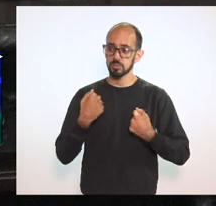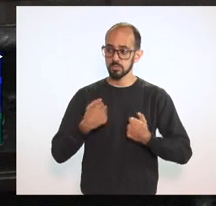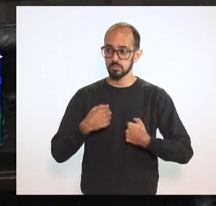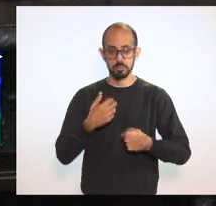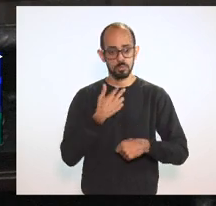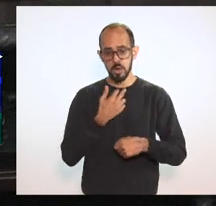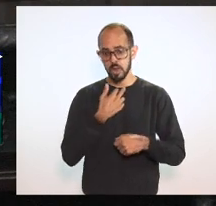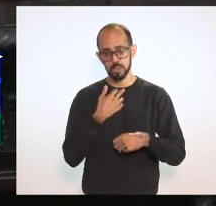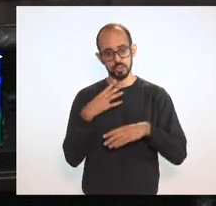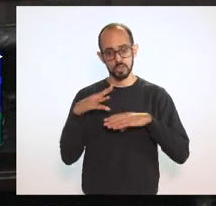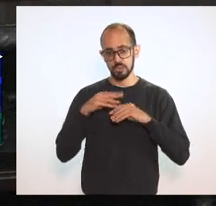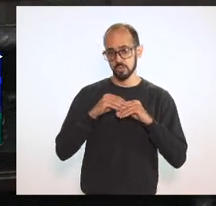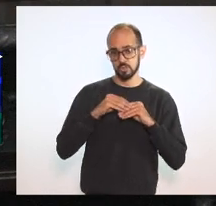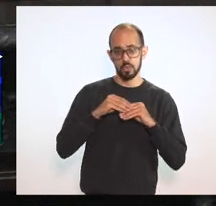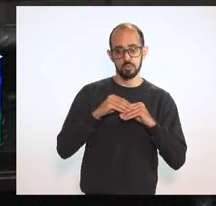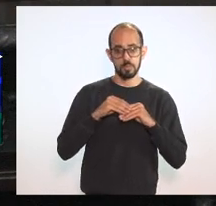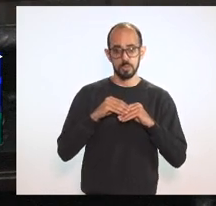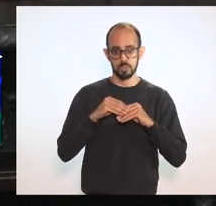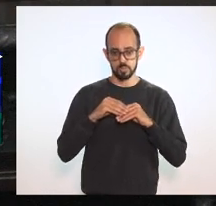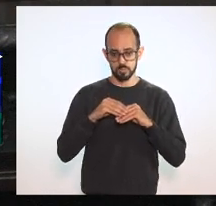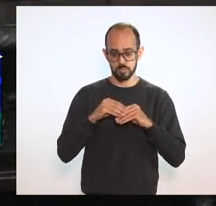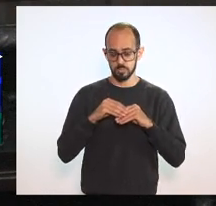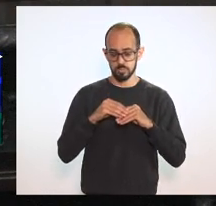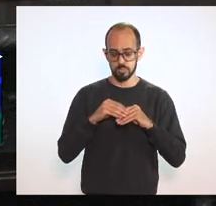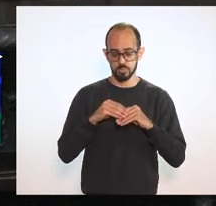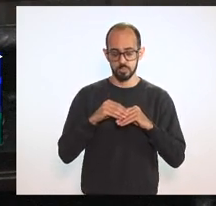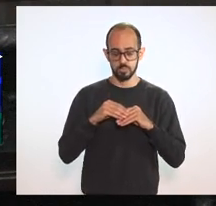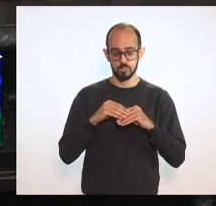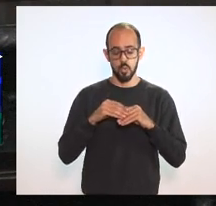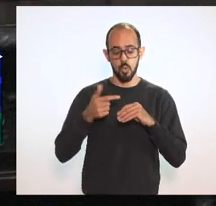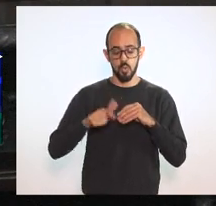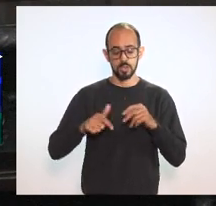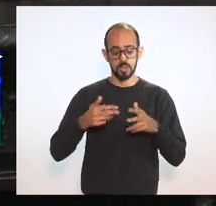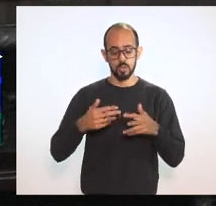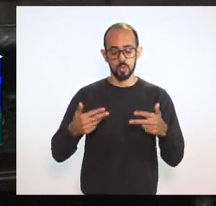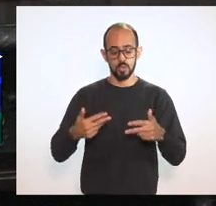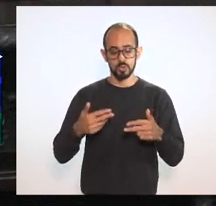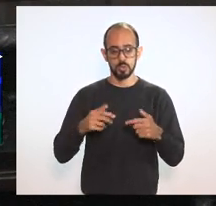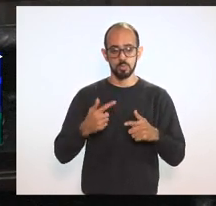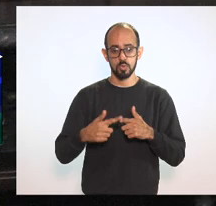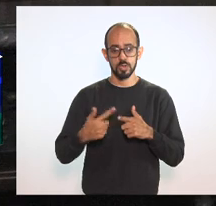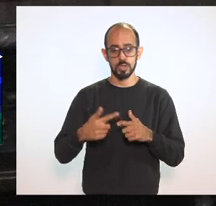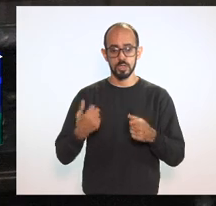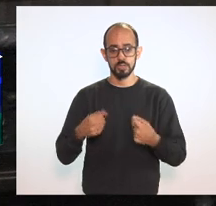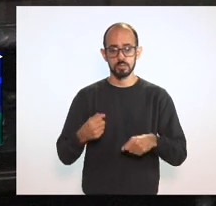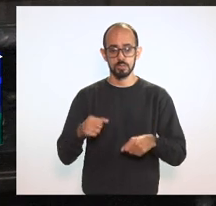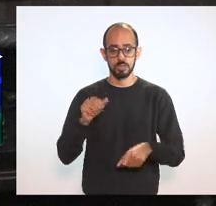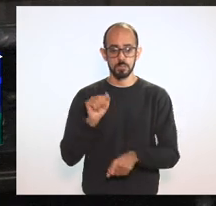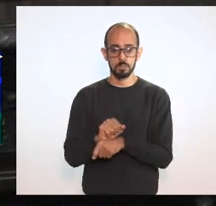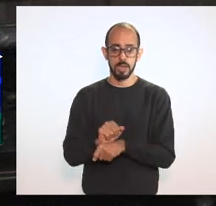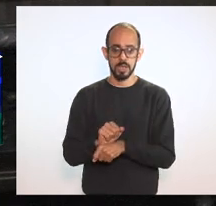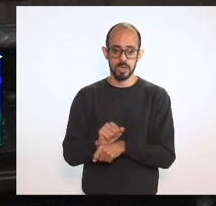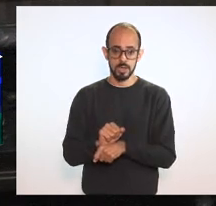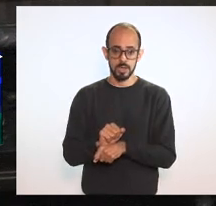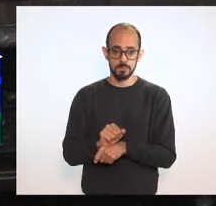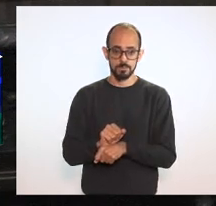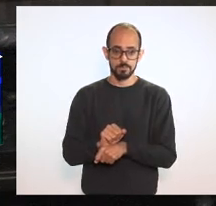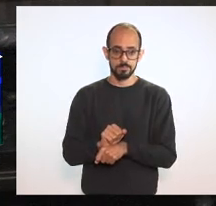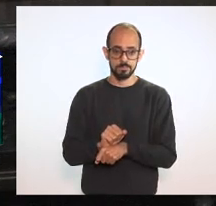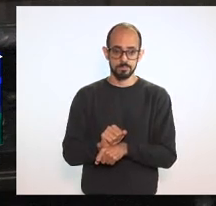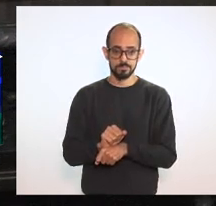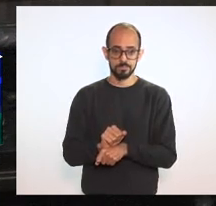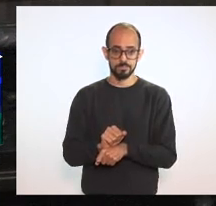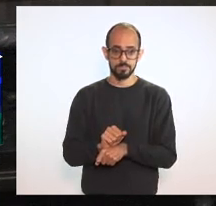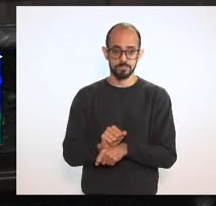e o outro casamento ainda para concluir o deputado Pedro Ricardo por que que a gente poderia que parar porque a gente tem aqui obrigar a